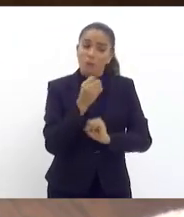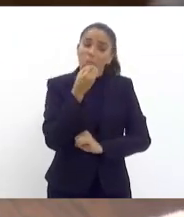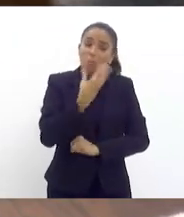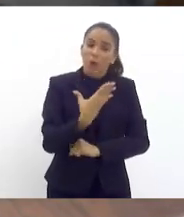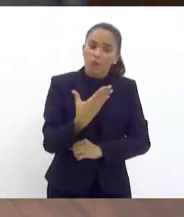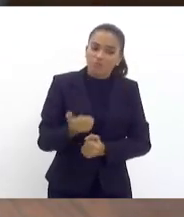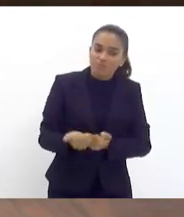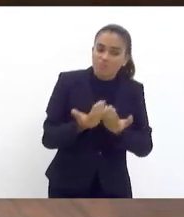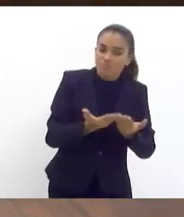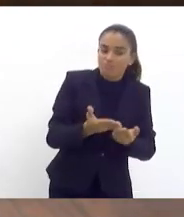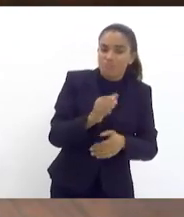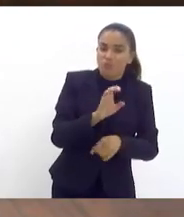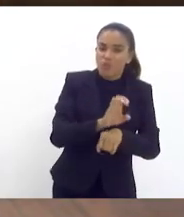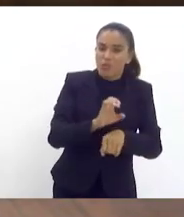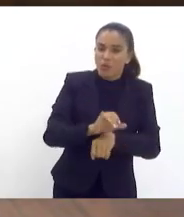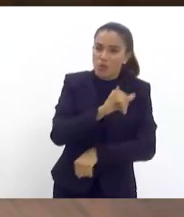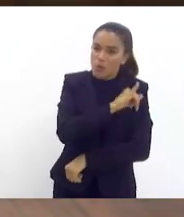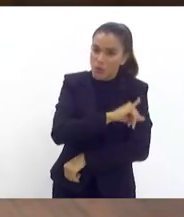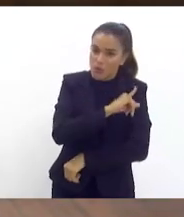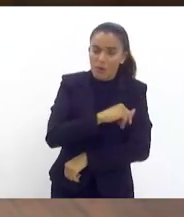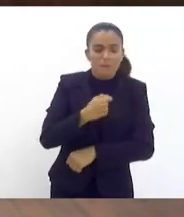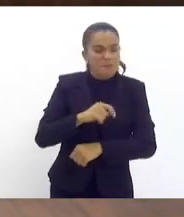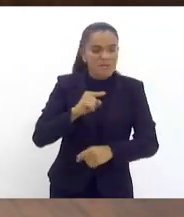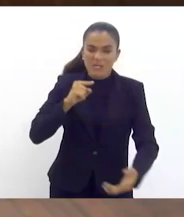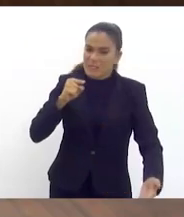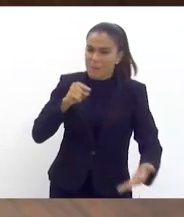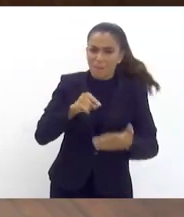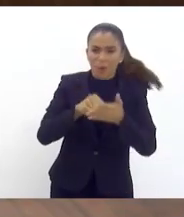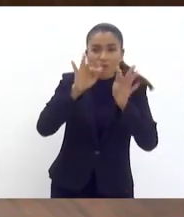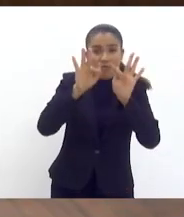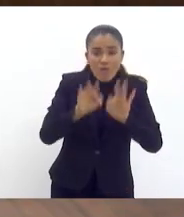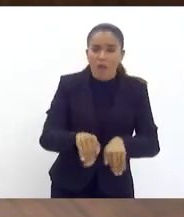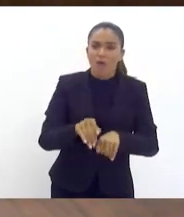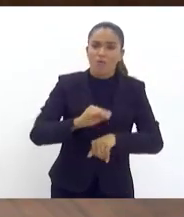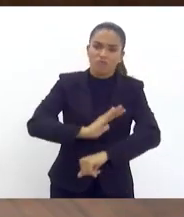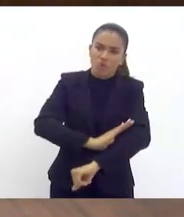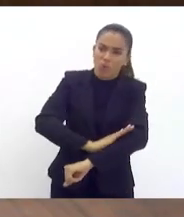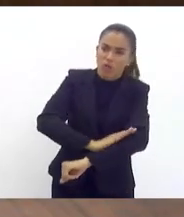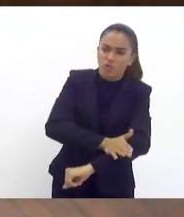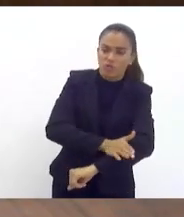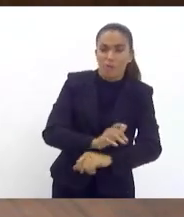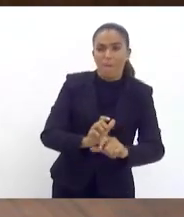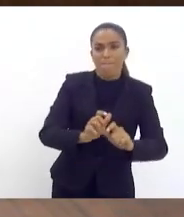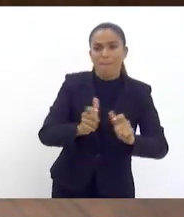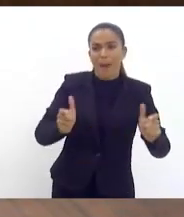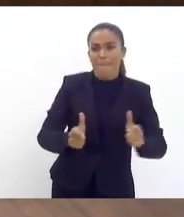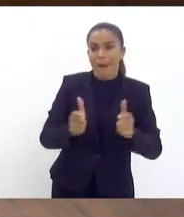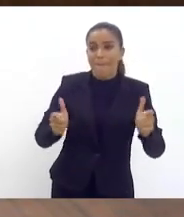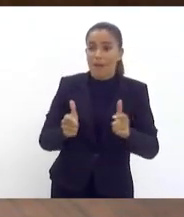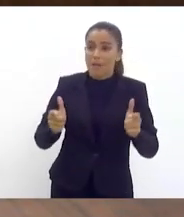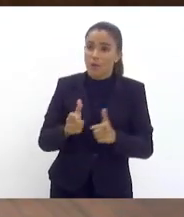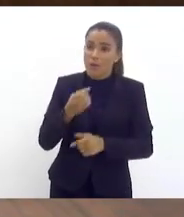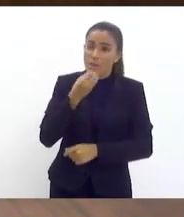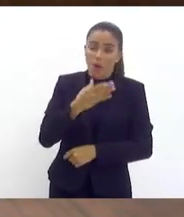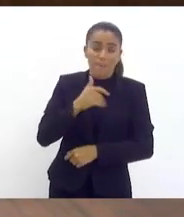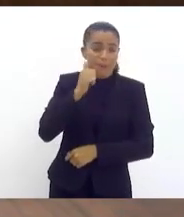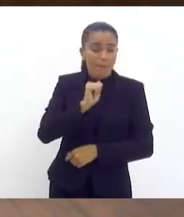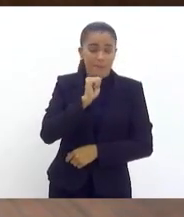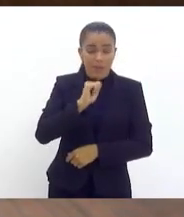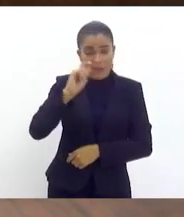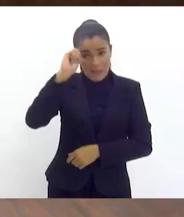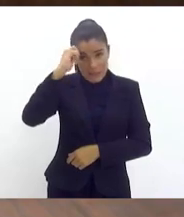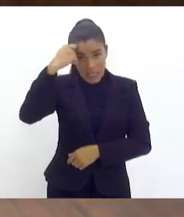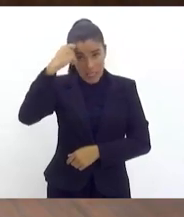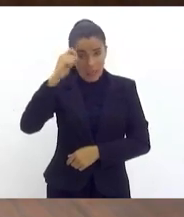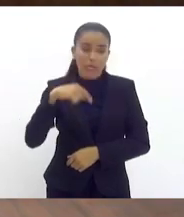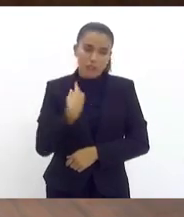Janeiro, que a gente tem que realmente botar um ponto final no racismo, que é algo que está crescendo. Isso não é bom. Minha mãe é negra, a gente passa